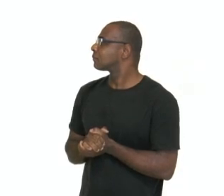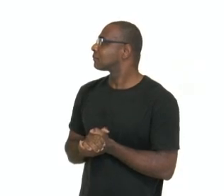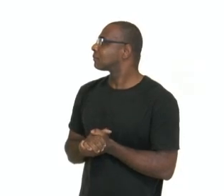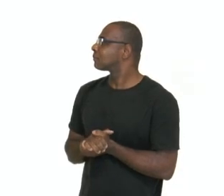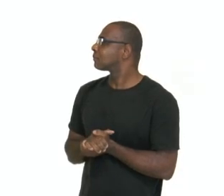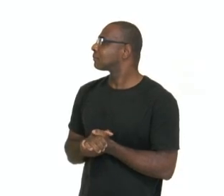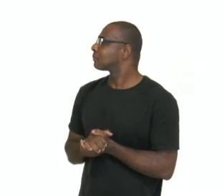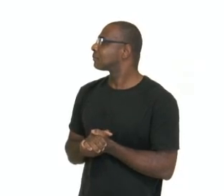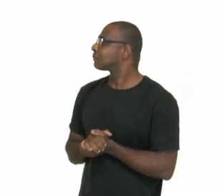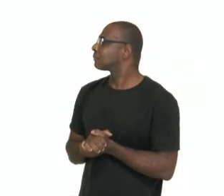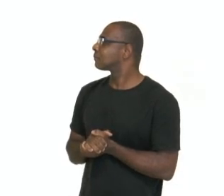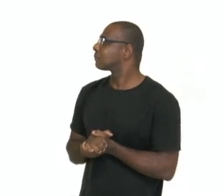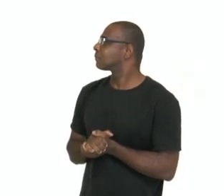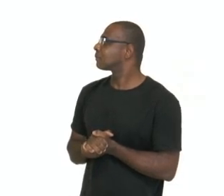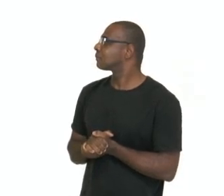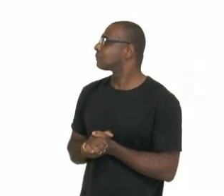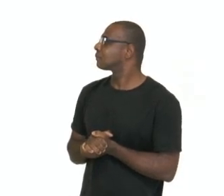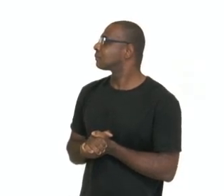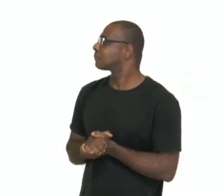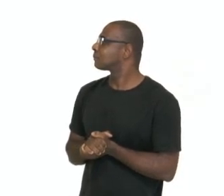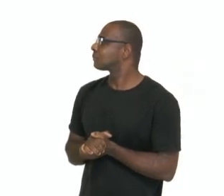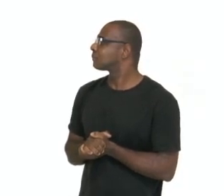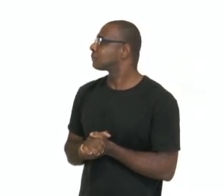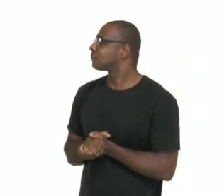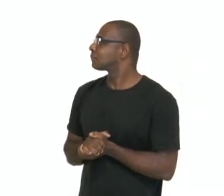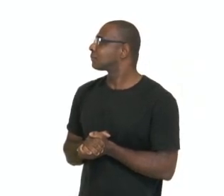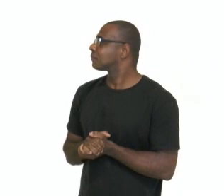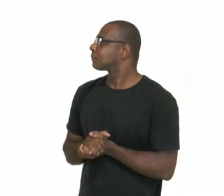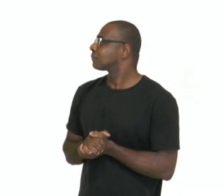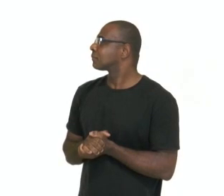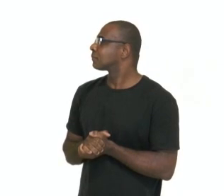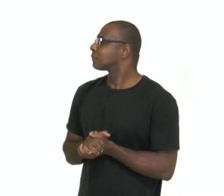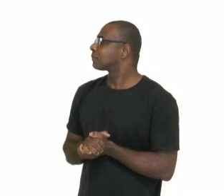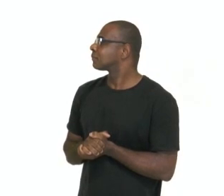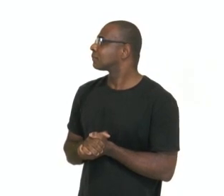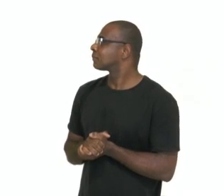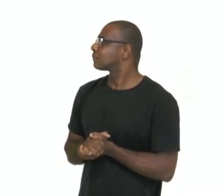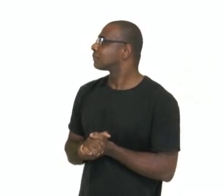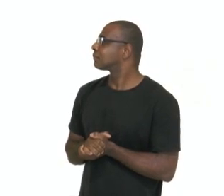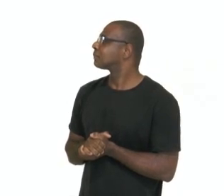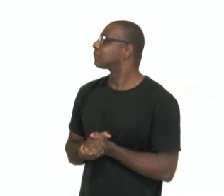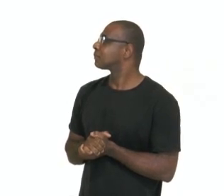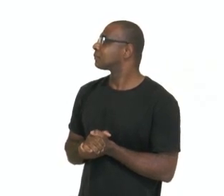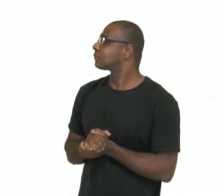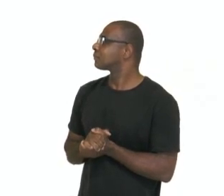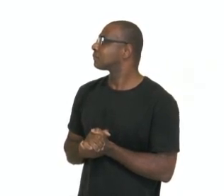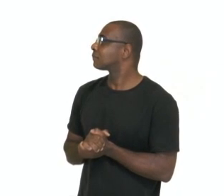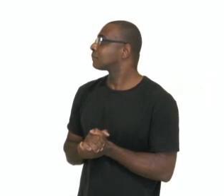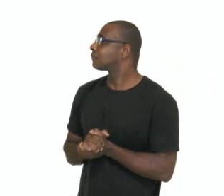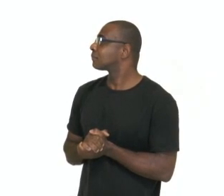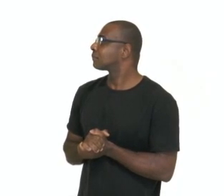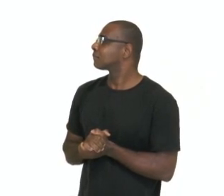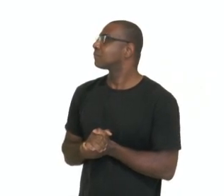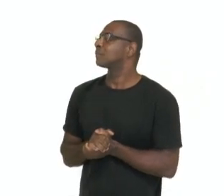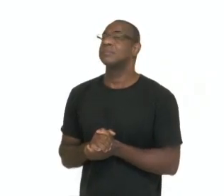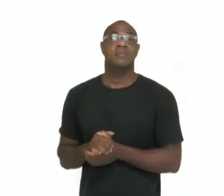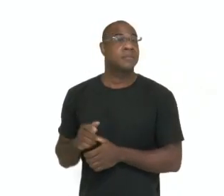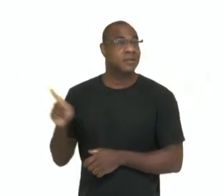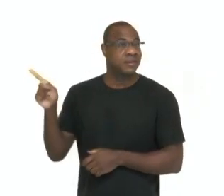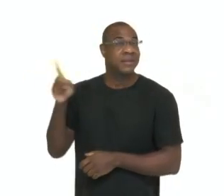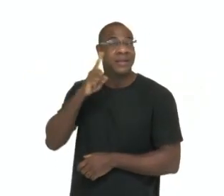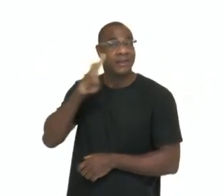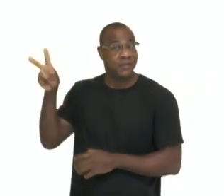qualquer criança devoradora de histórias gostaria de ter: um pai dono de livraria. Então, nessa